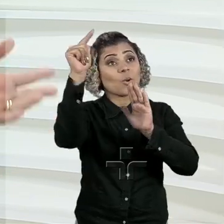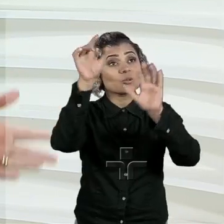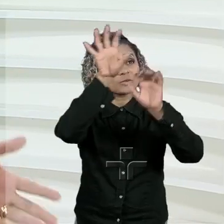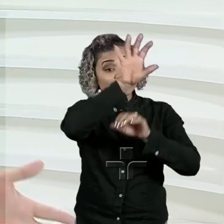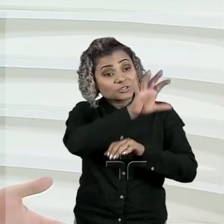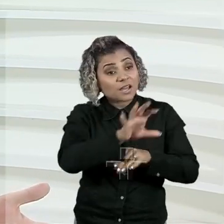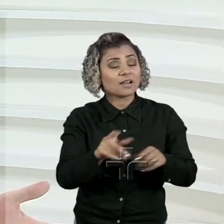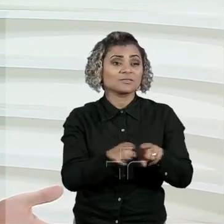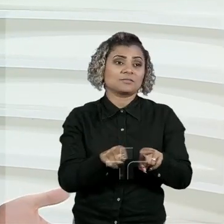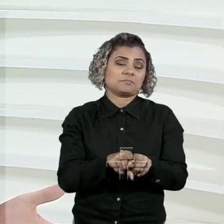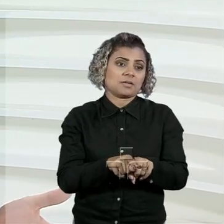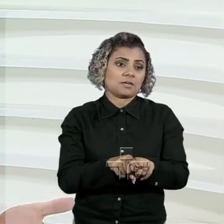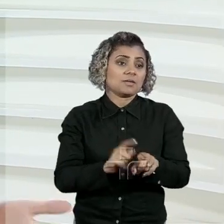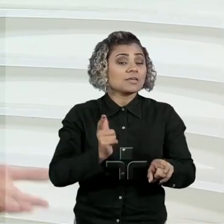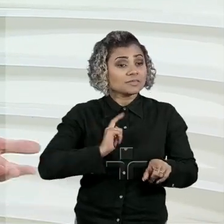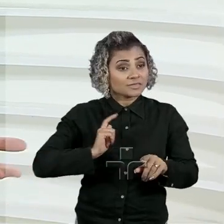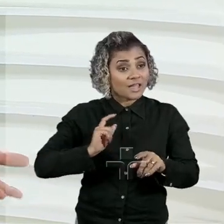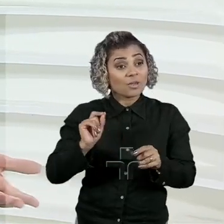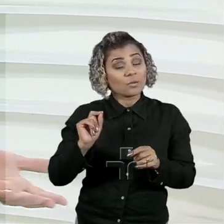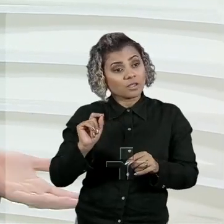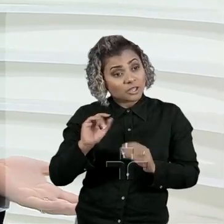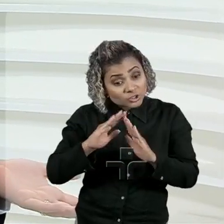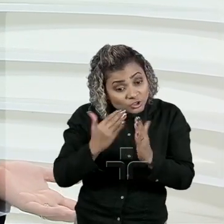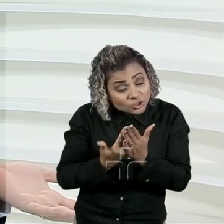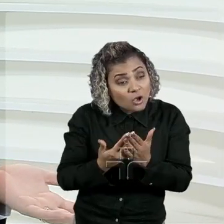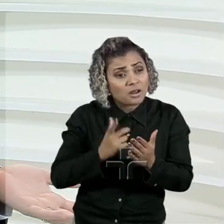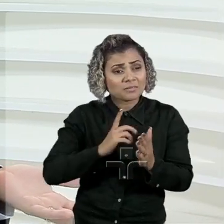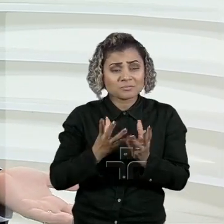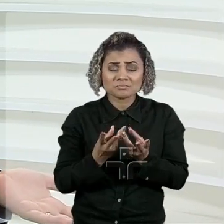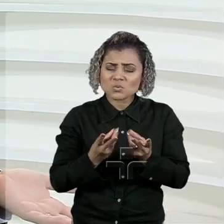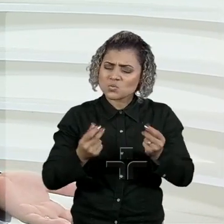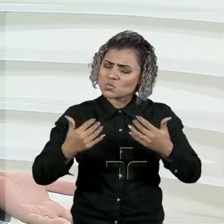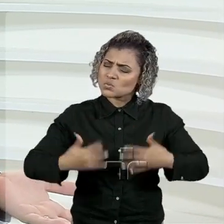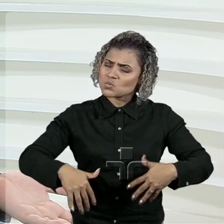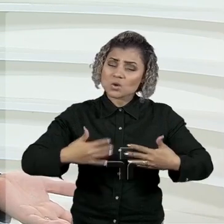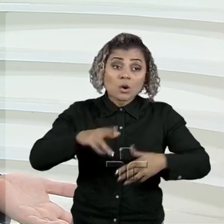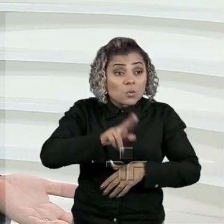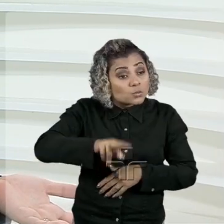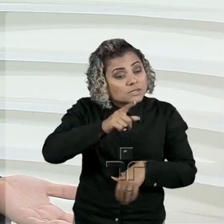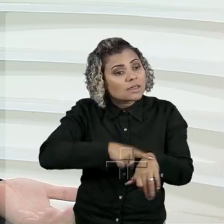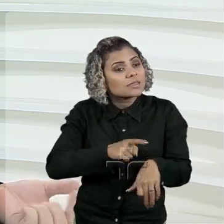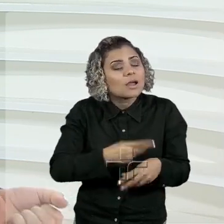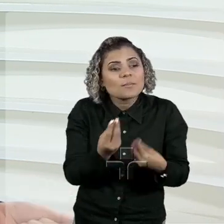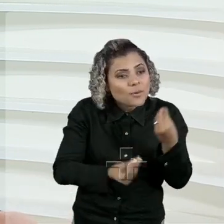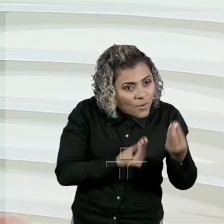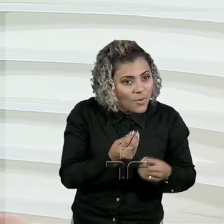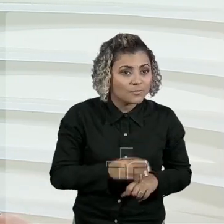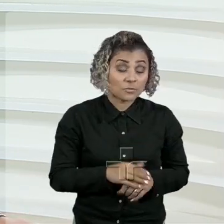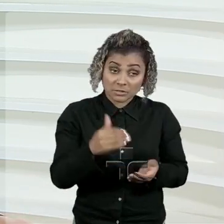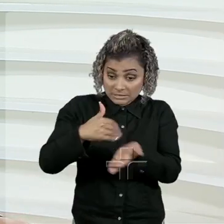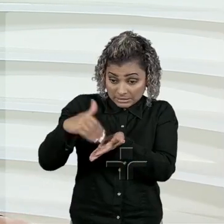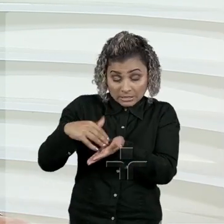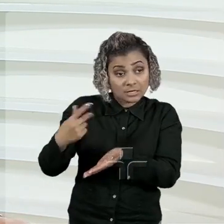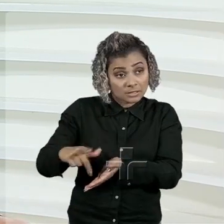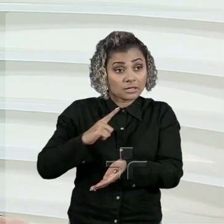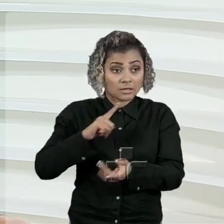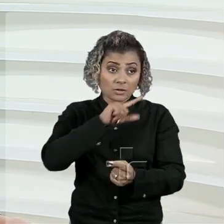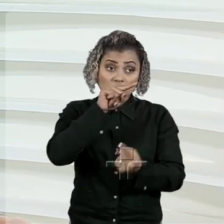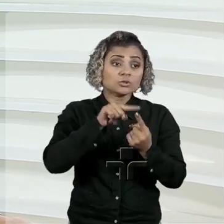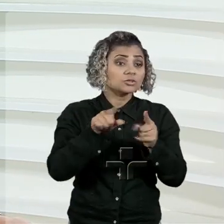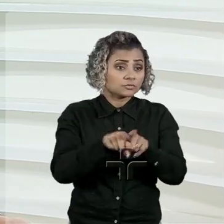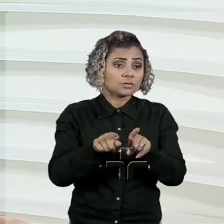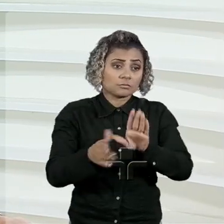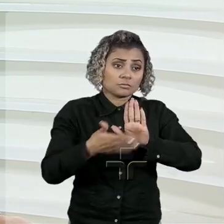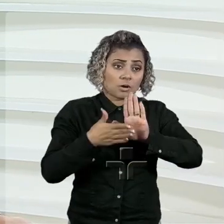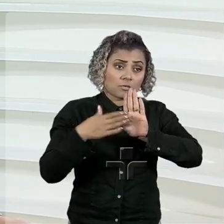redes inteiras trabalhando com gestão de sala de aula, aumentando a efetividade do uso do tempo, né? E aí a Secretaria tem missões, inclusive,